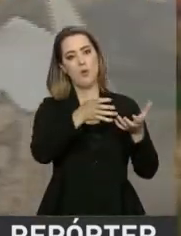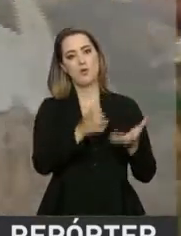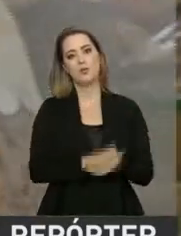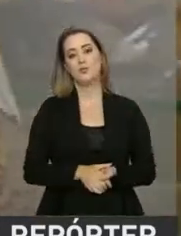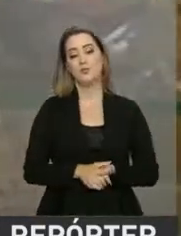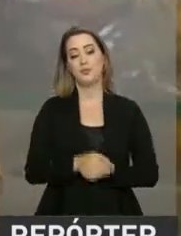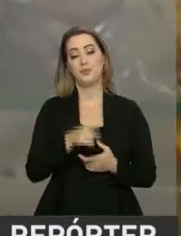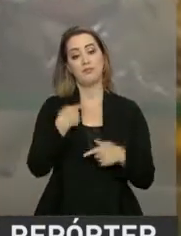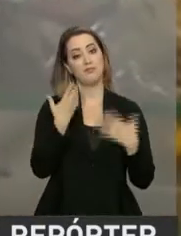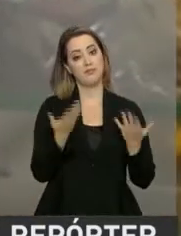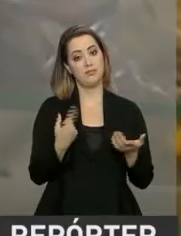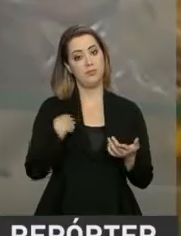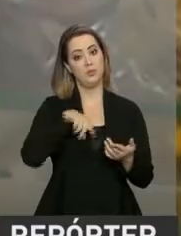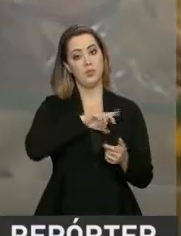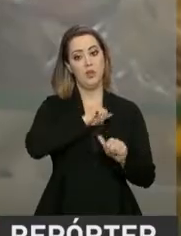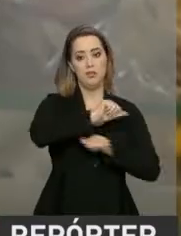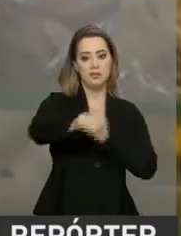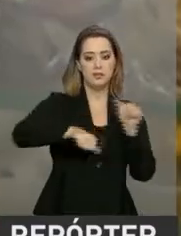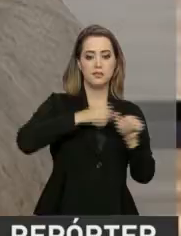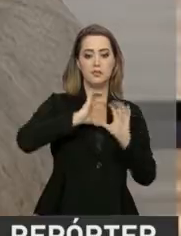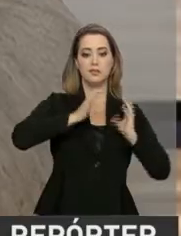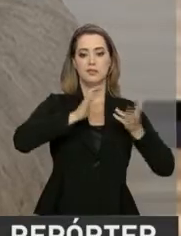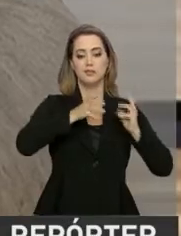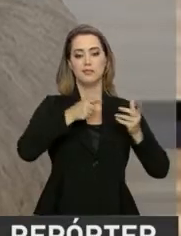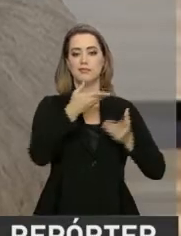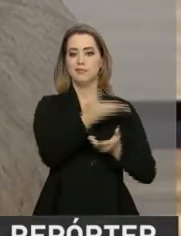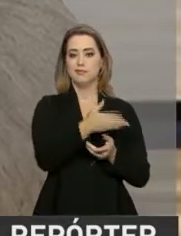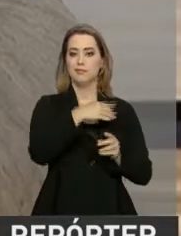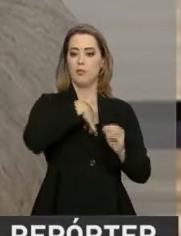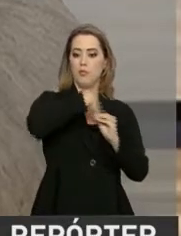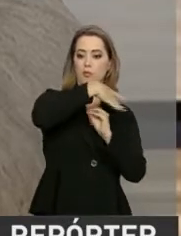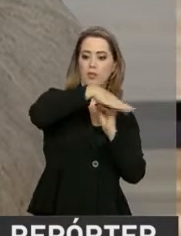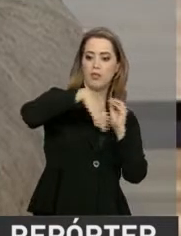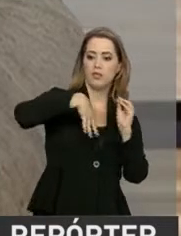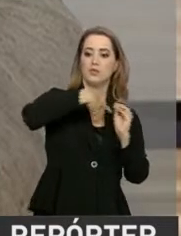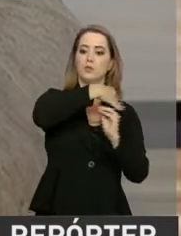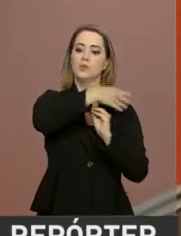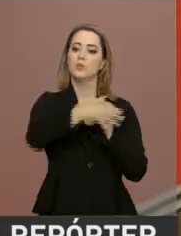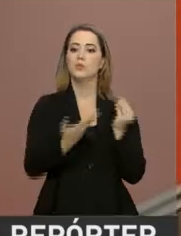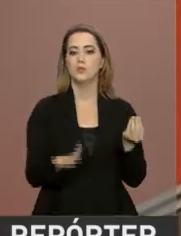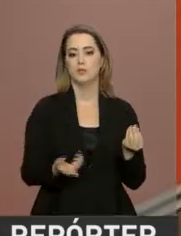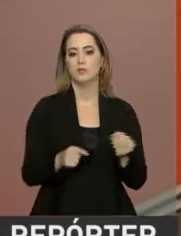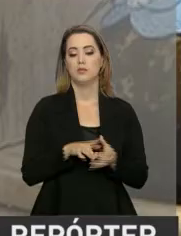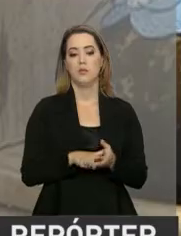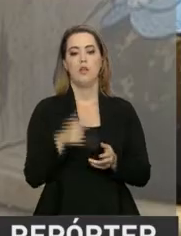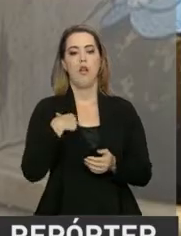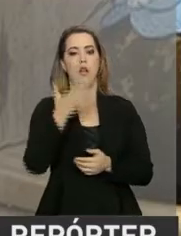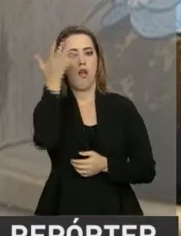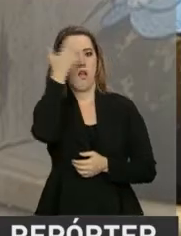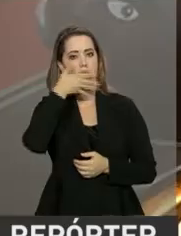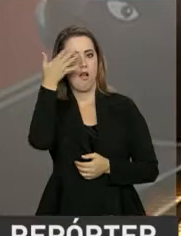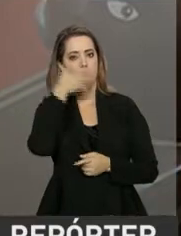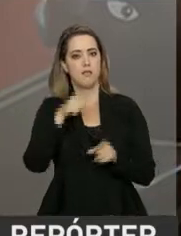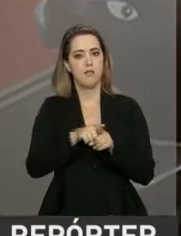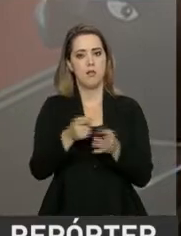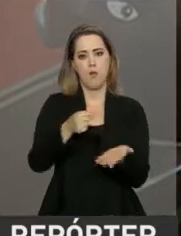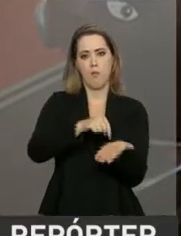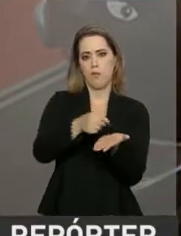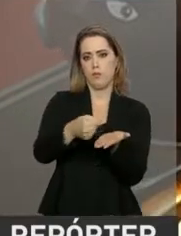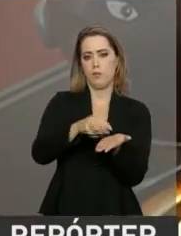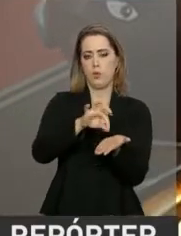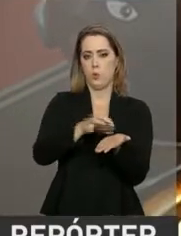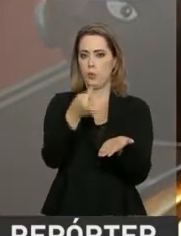E aí transformamos na saia da baiana. O coco ainda dá vida a máscaras, petisqueira, orixás e até